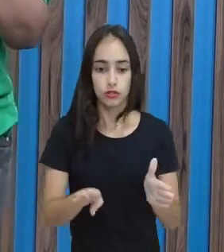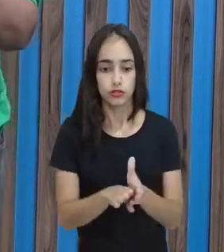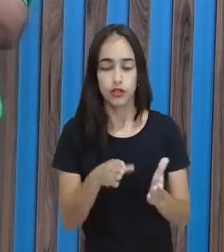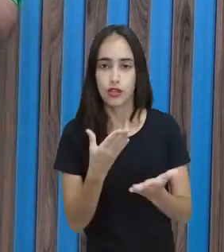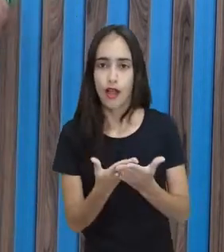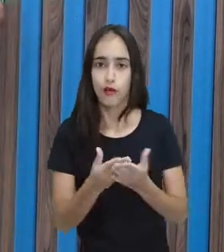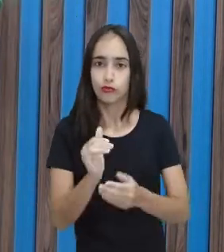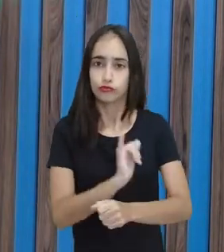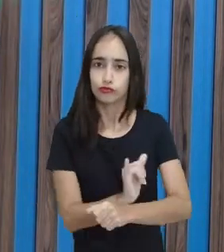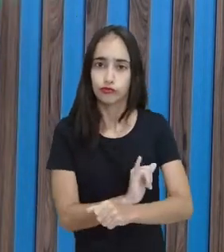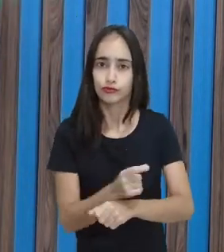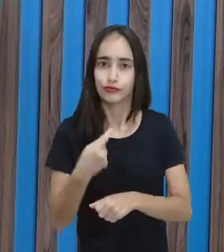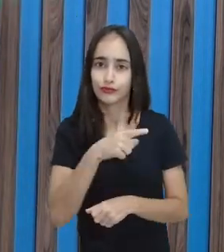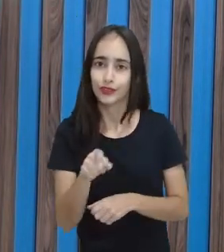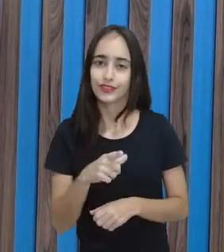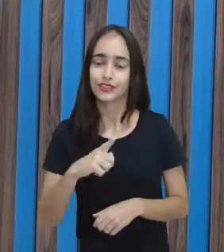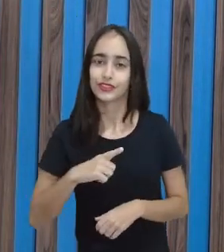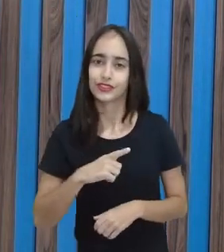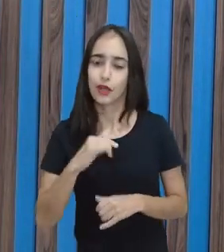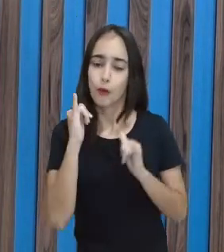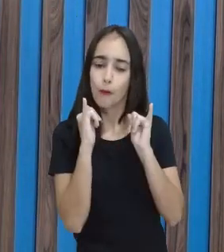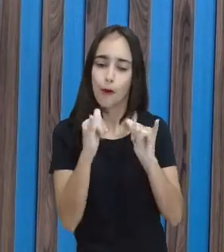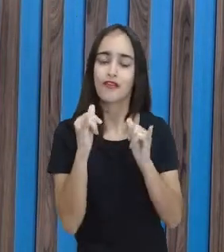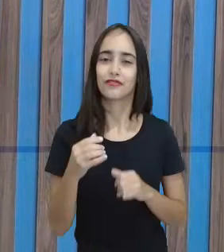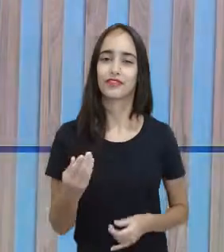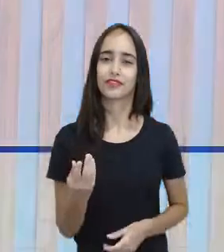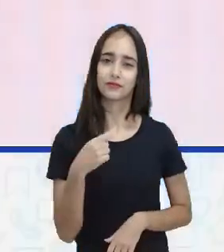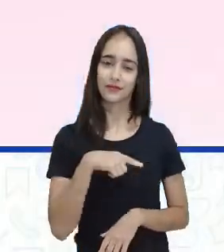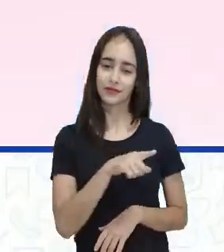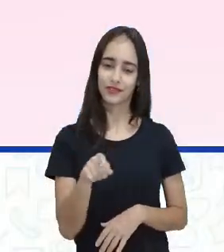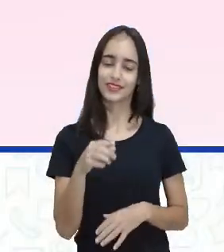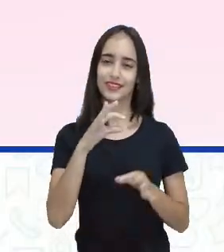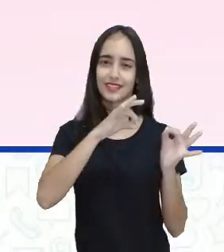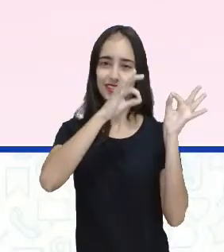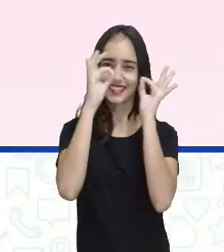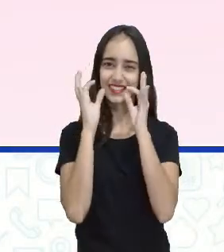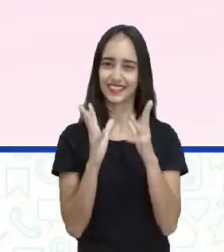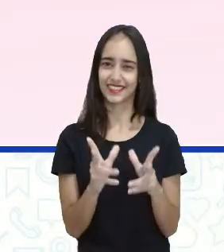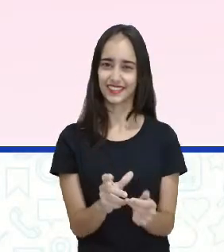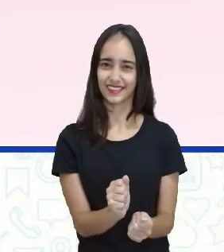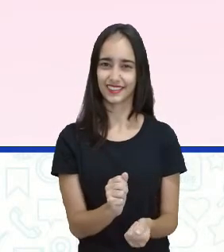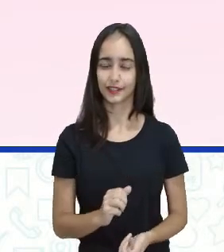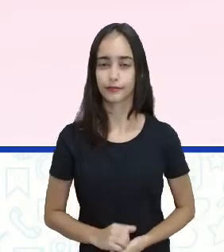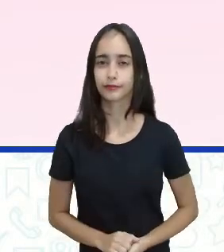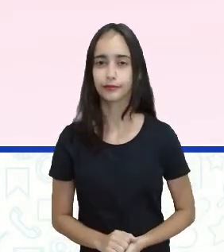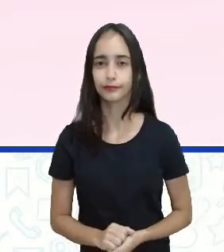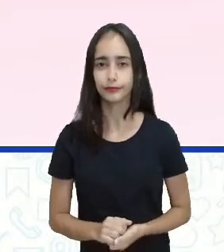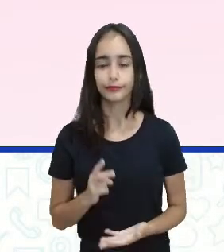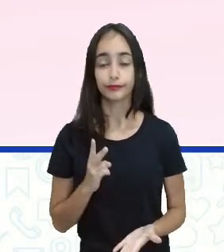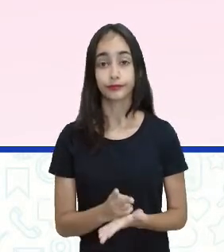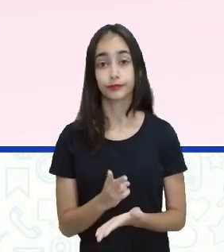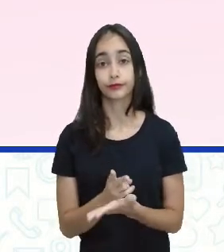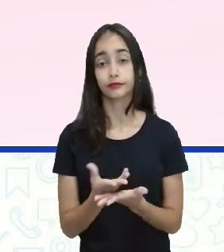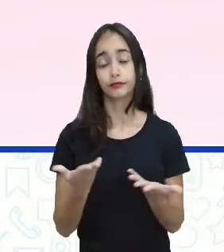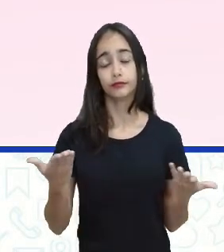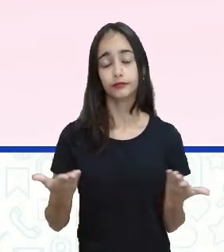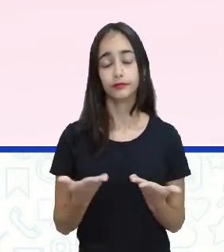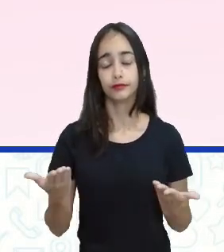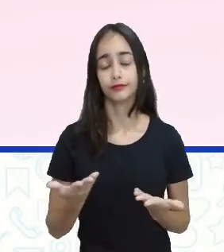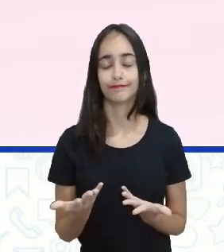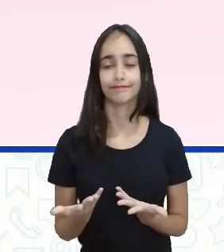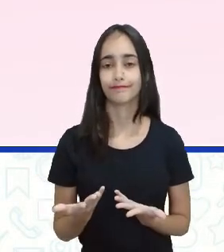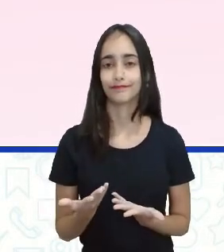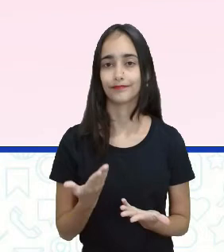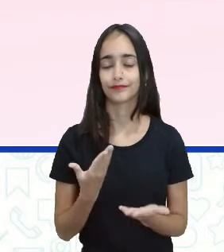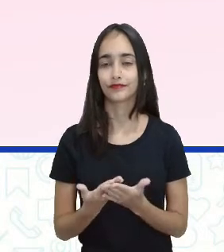para acompanhar. Tudo bem? Dando prosseguimento, na aula anterior estudamos constante de